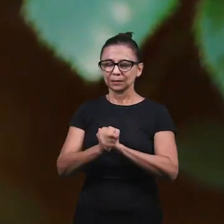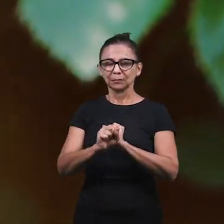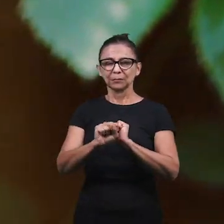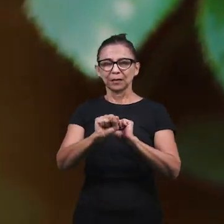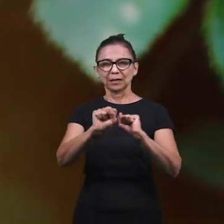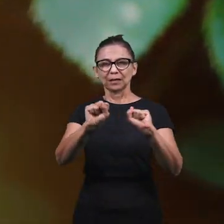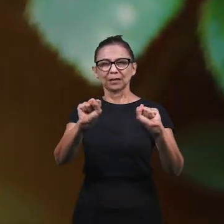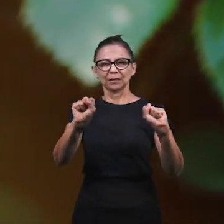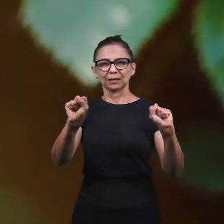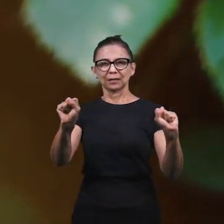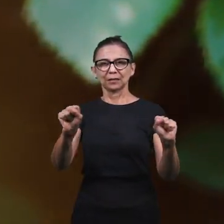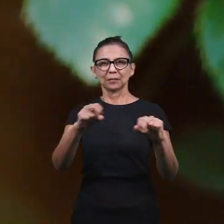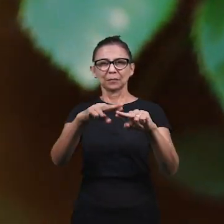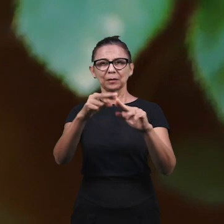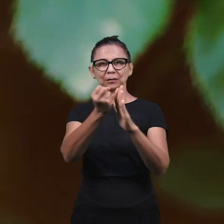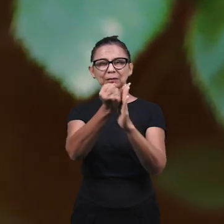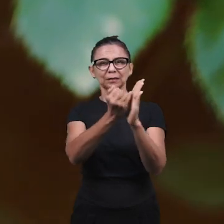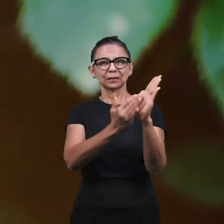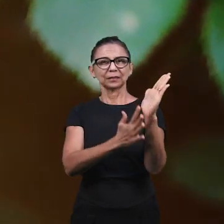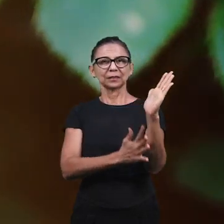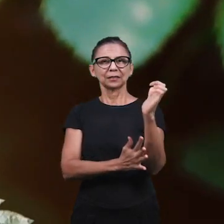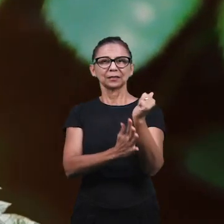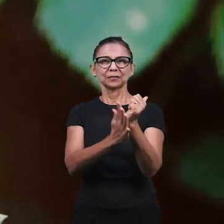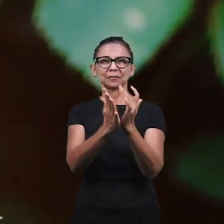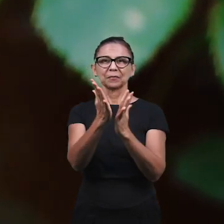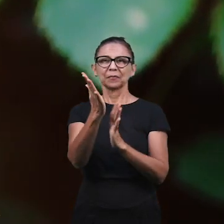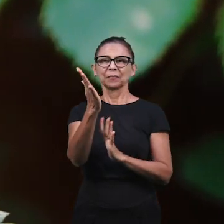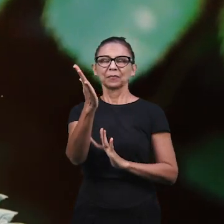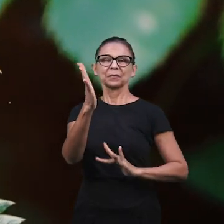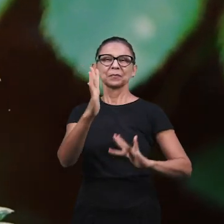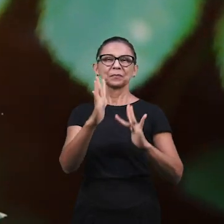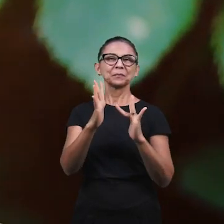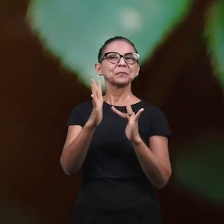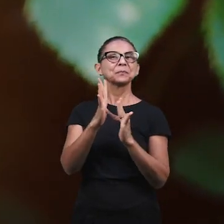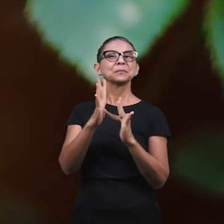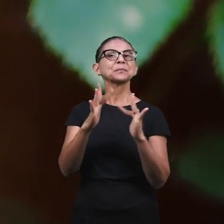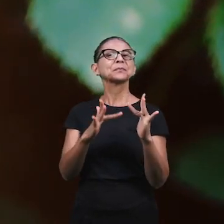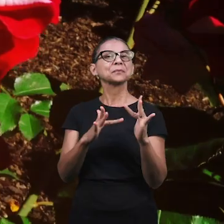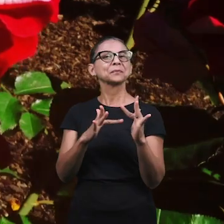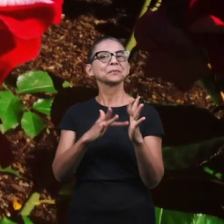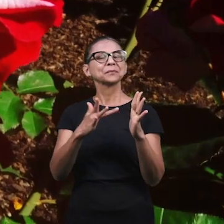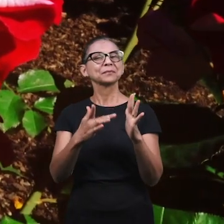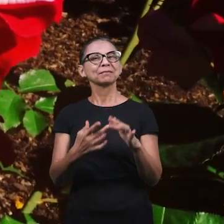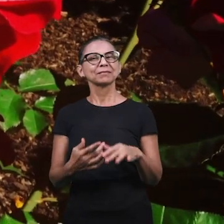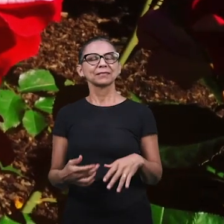Derrama do teu sangue sobre mim.